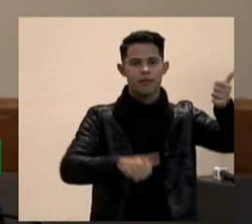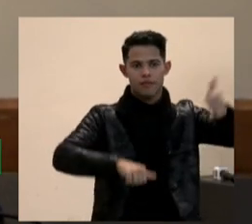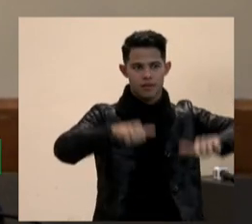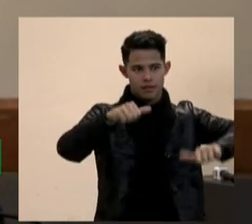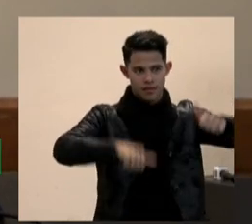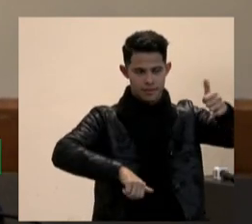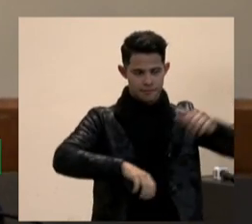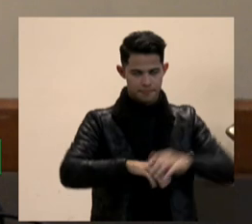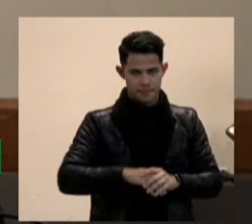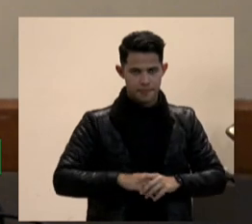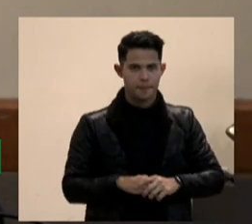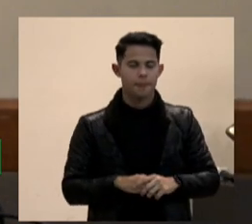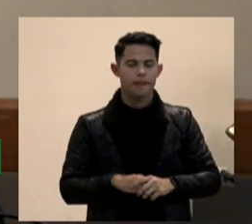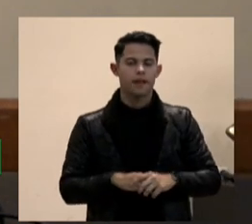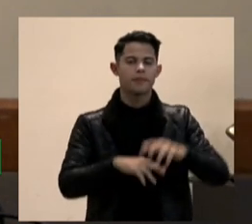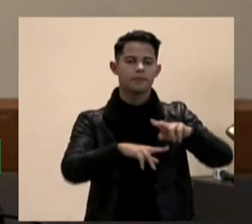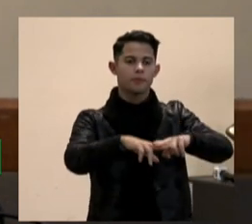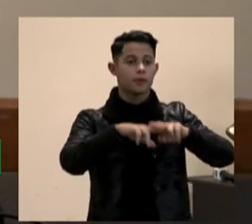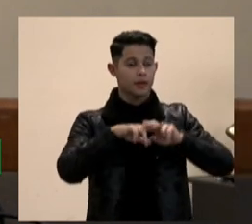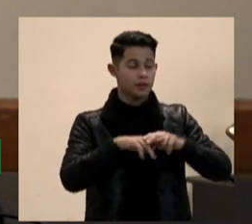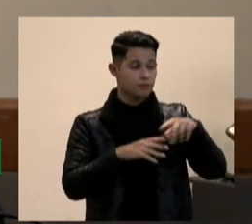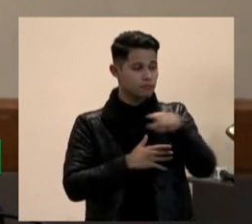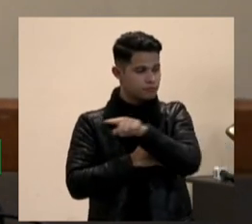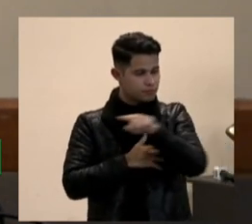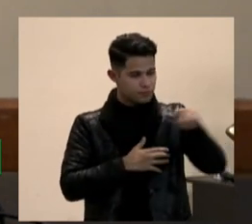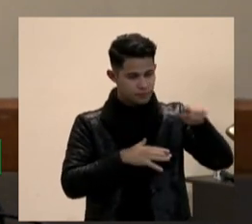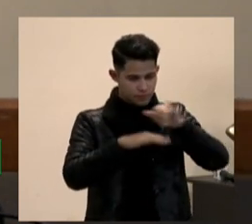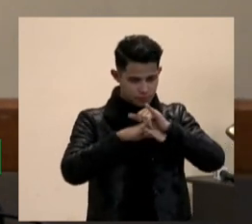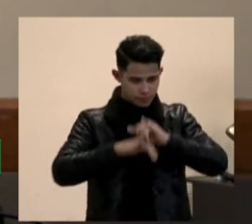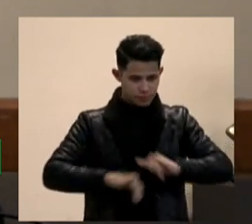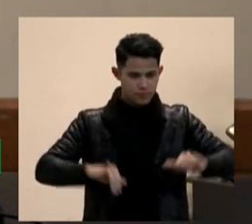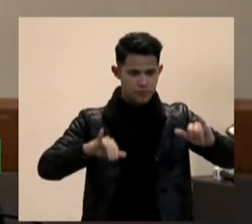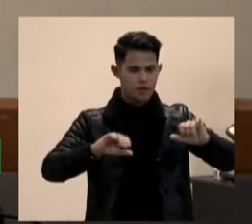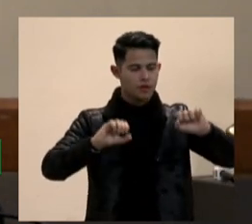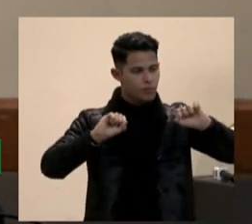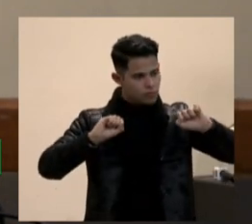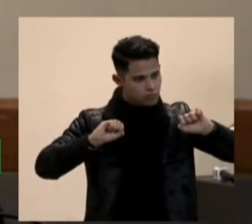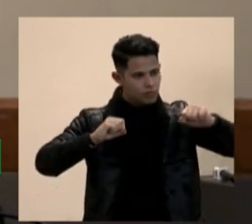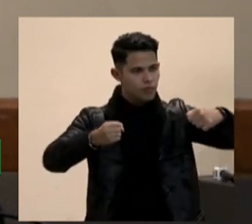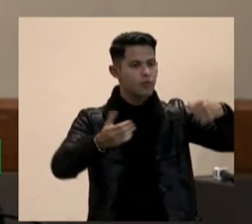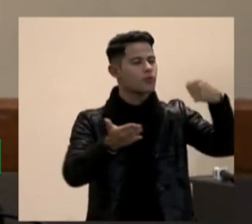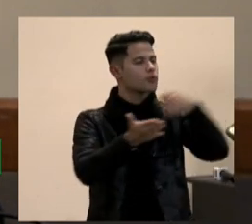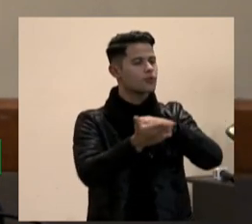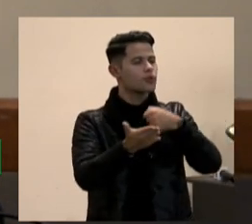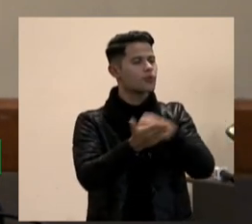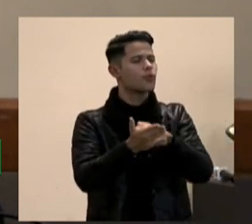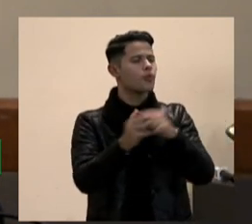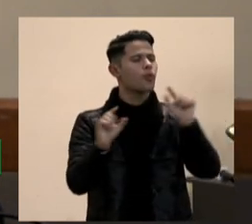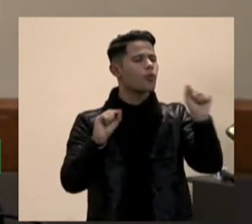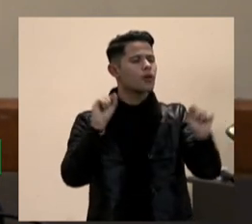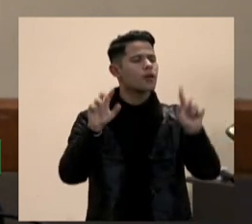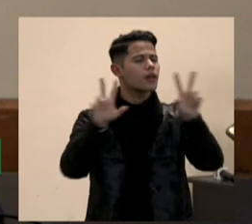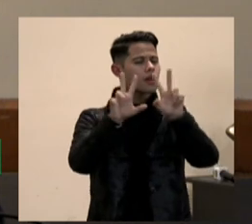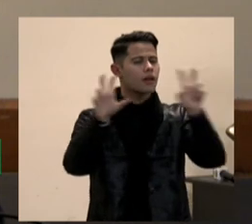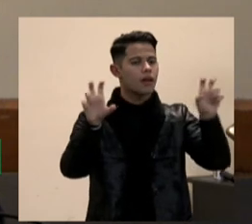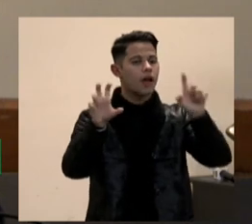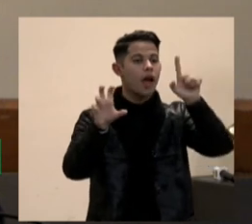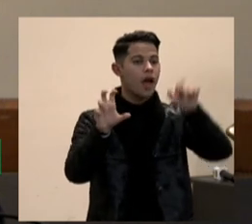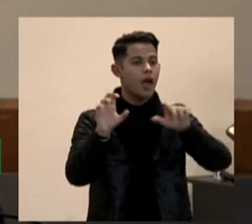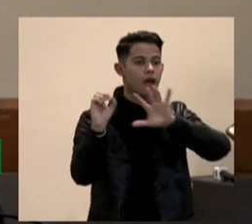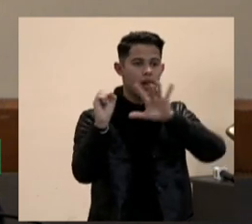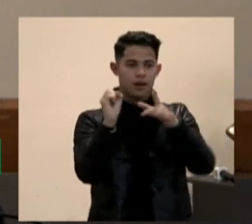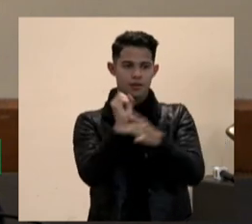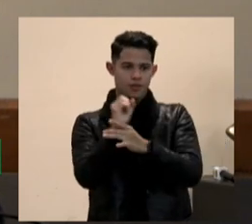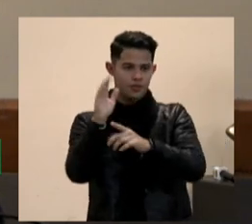chamar a atenção de vocês que a nossa luta tem sido pela garantia do direito das crianças de 0 a 3 anos,